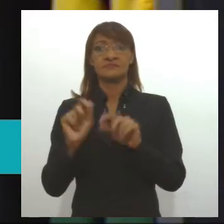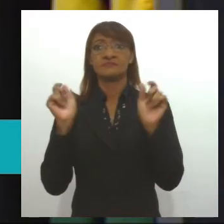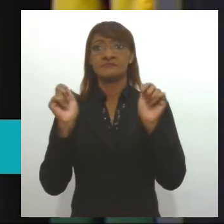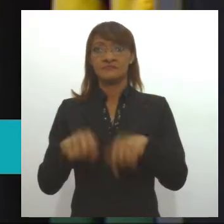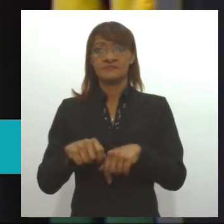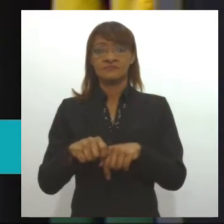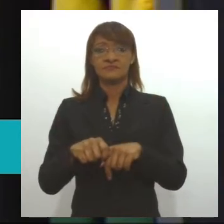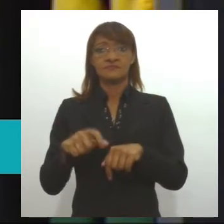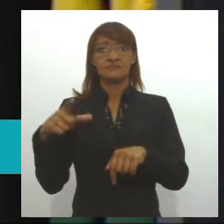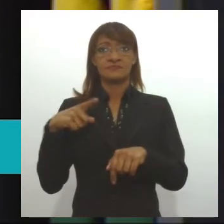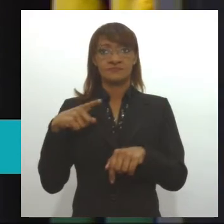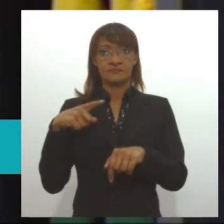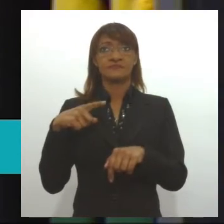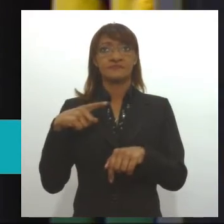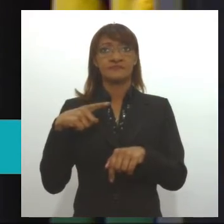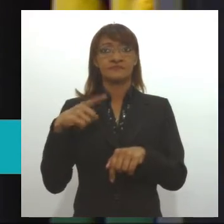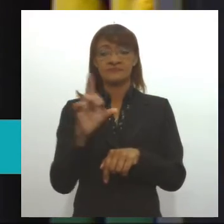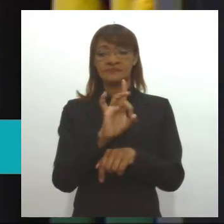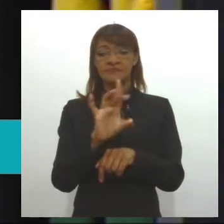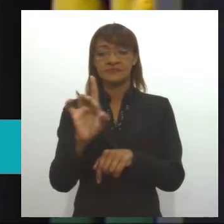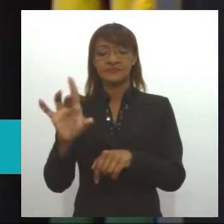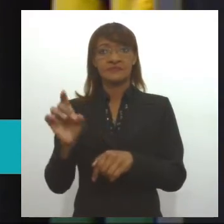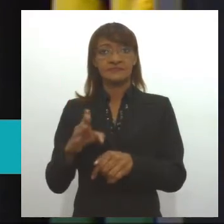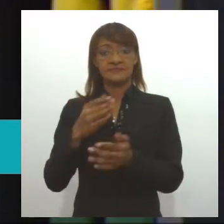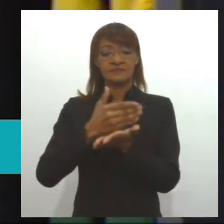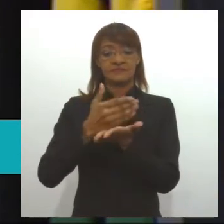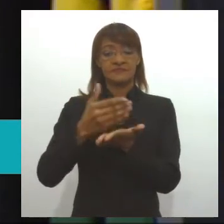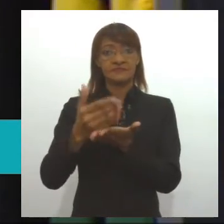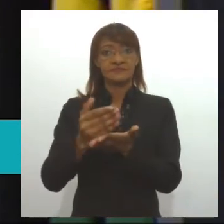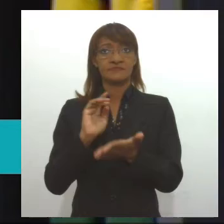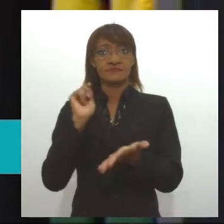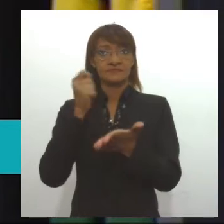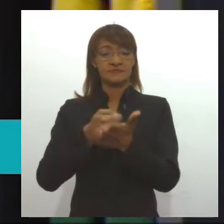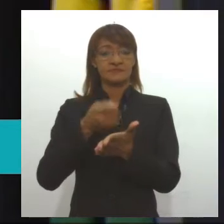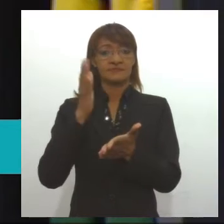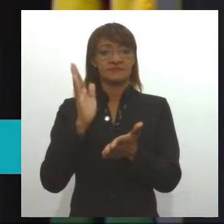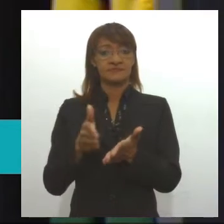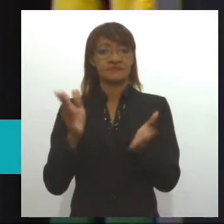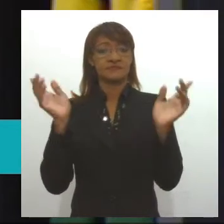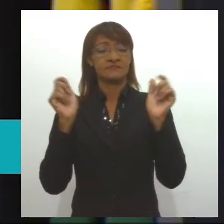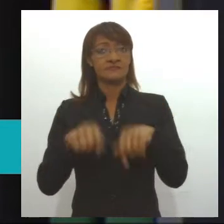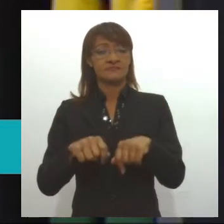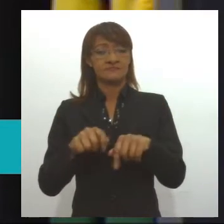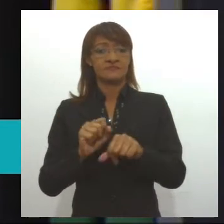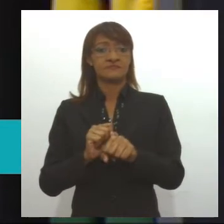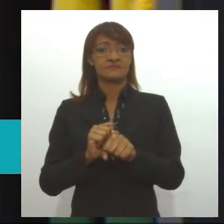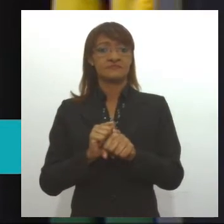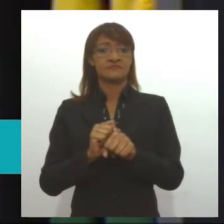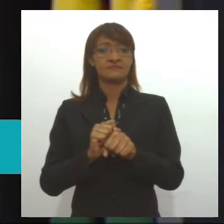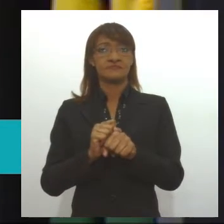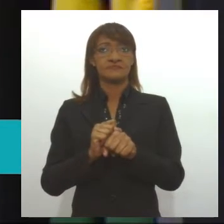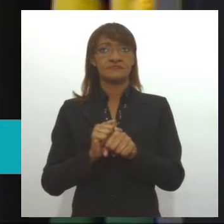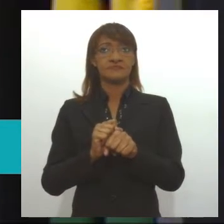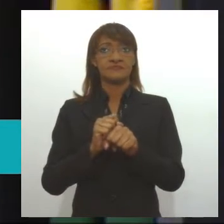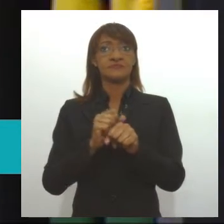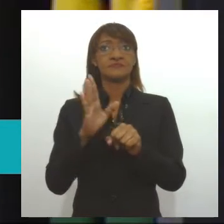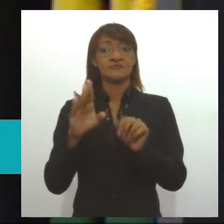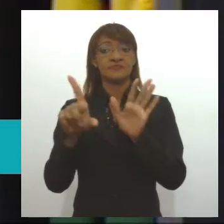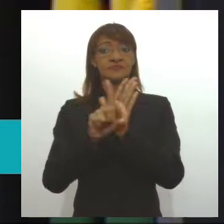enumeradas as parcelas indenizatórias para que essas parcelas enumeradas fossem pagas de acordo com a